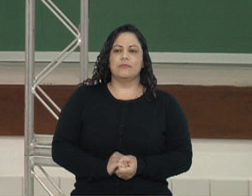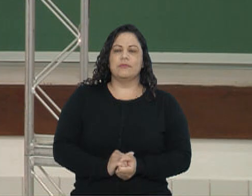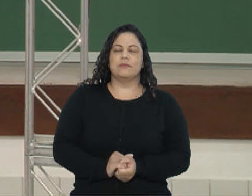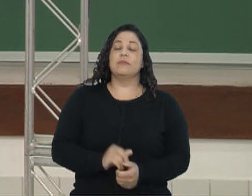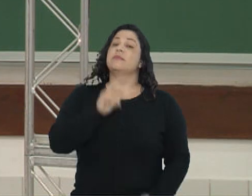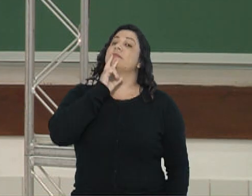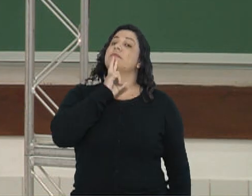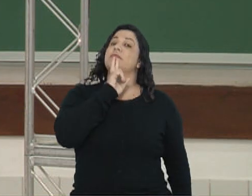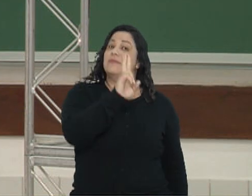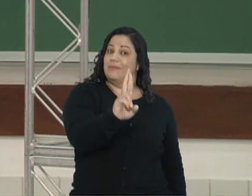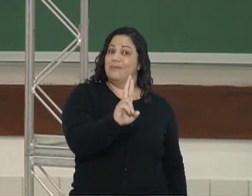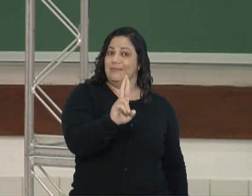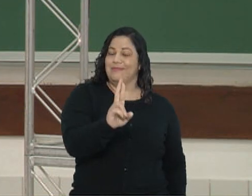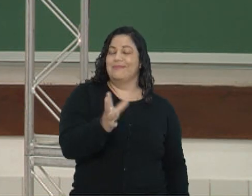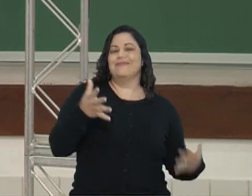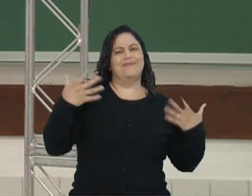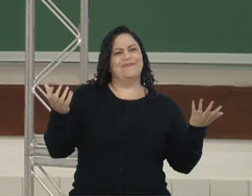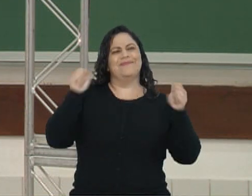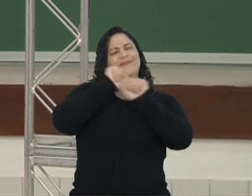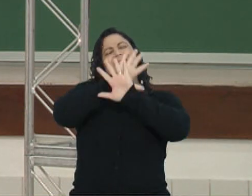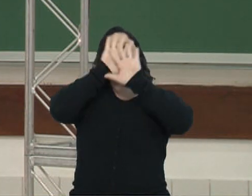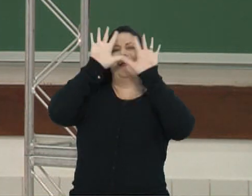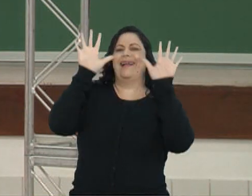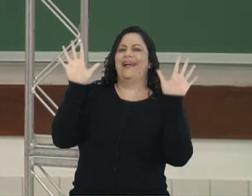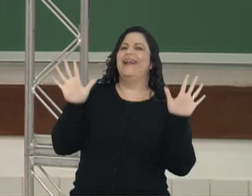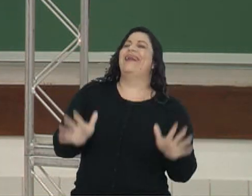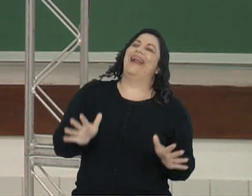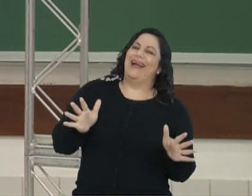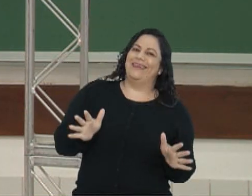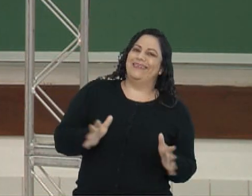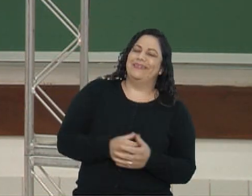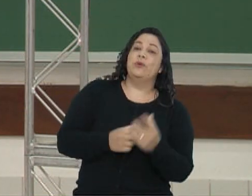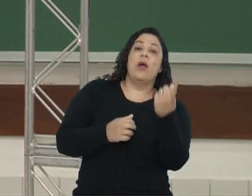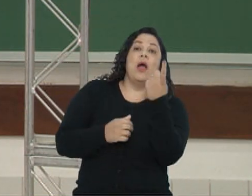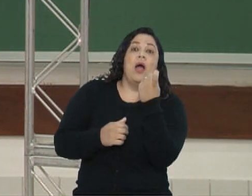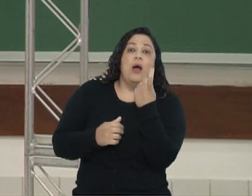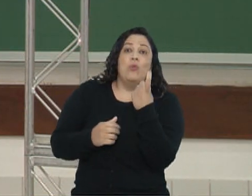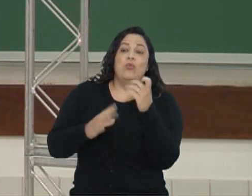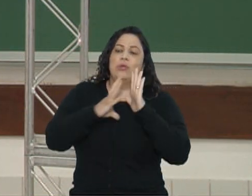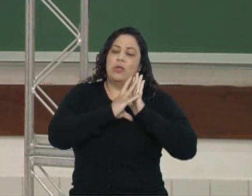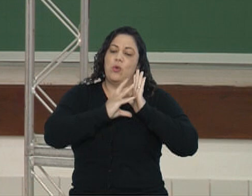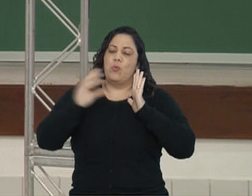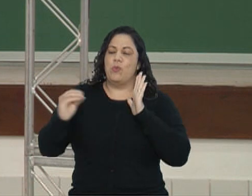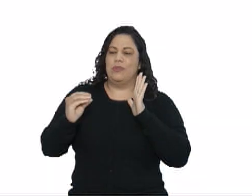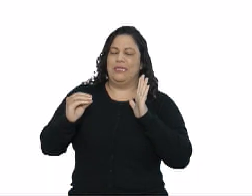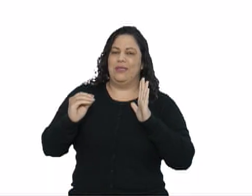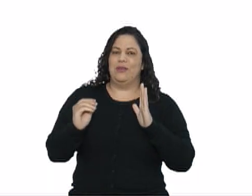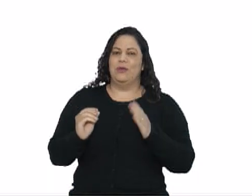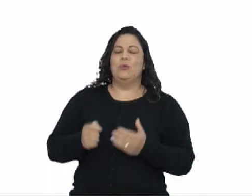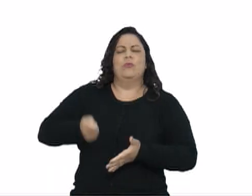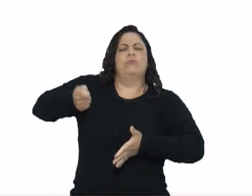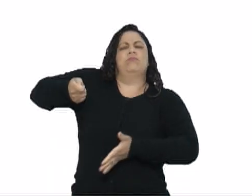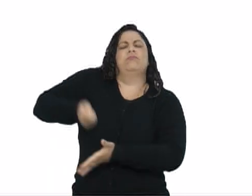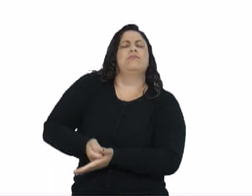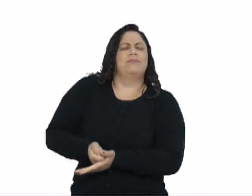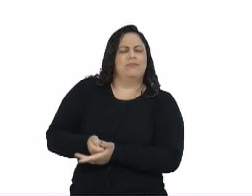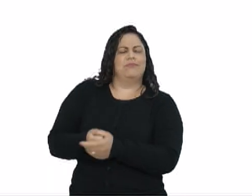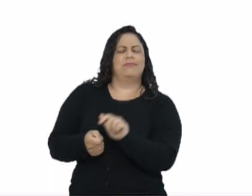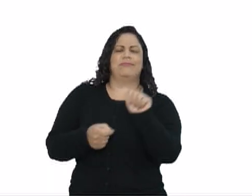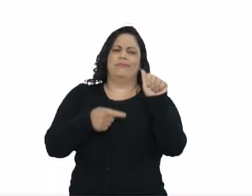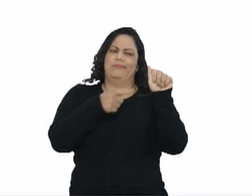Vamos à resposta? É claro que a única que vai colocar o modelo totalitário é a letra A, pelo sectarismo, pela